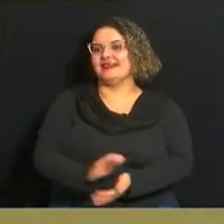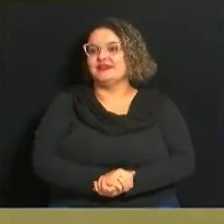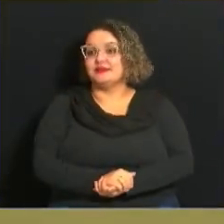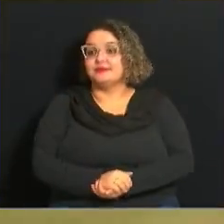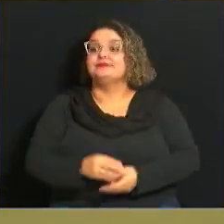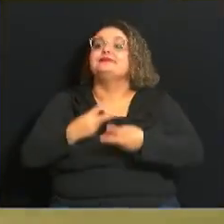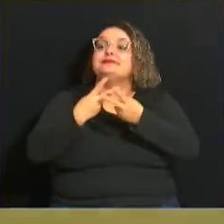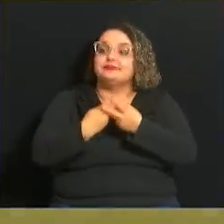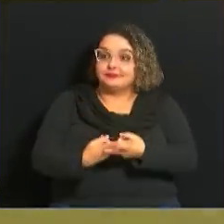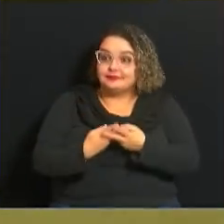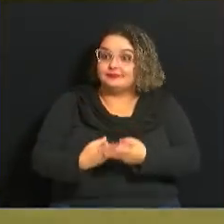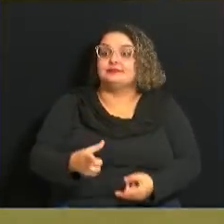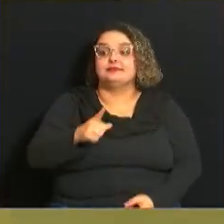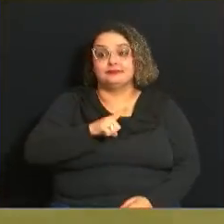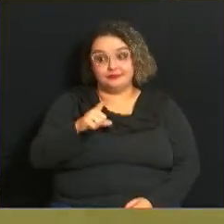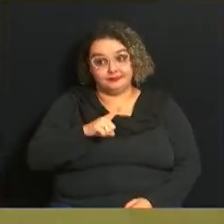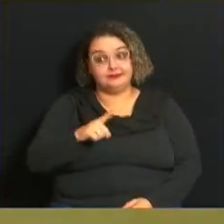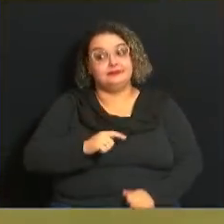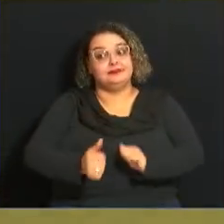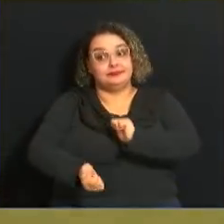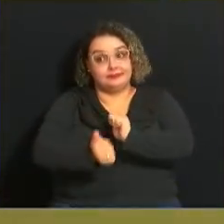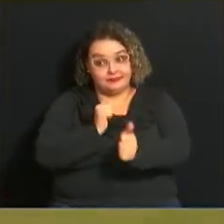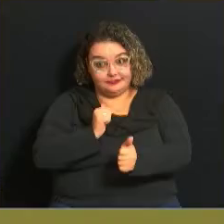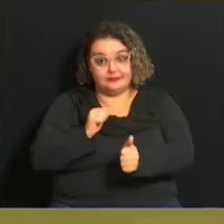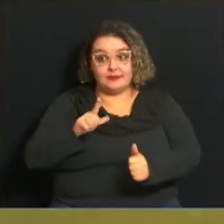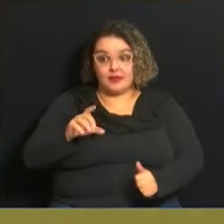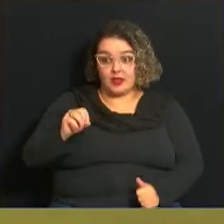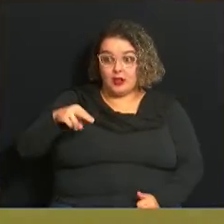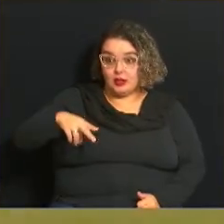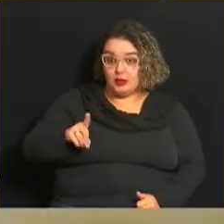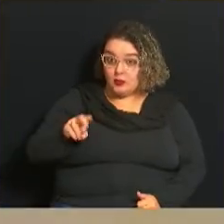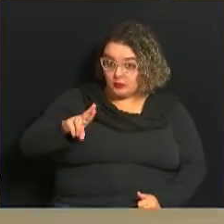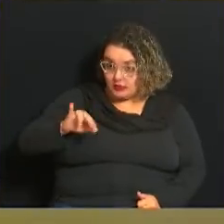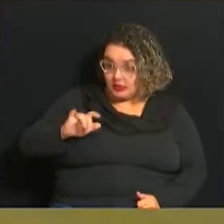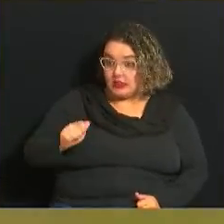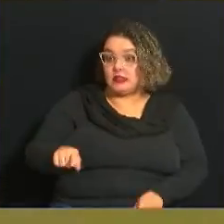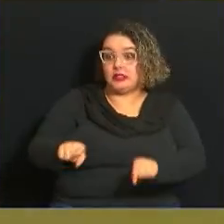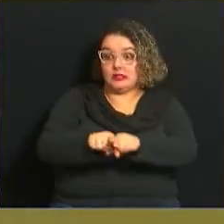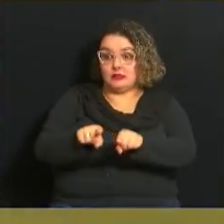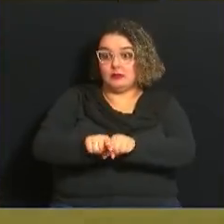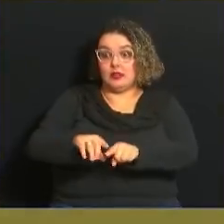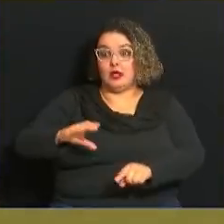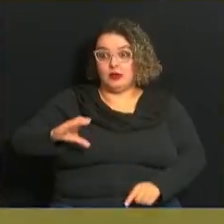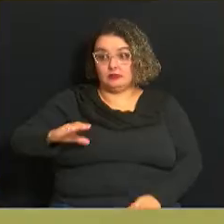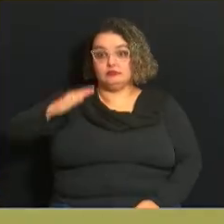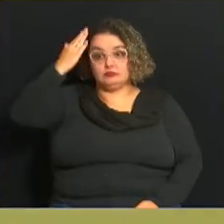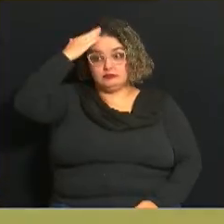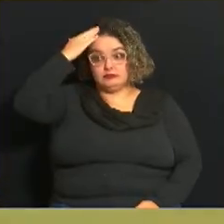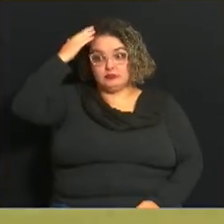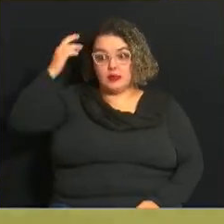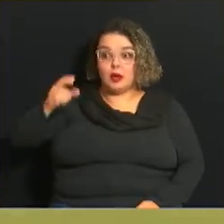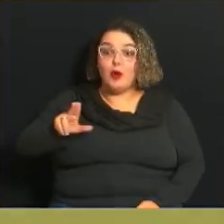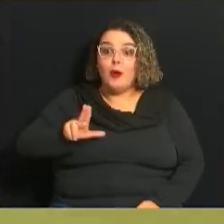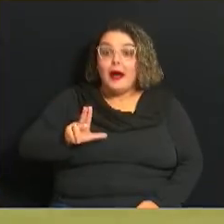Paciência tiveram que ter os jogadores de Londrina e Coritiba para um gambá cruzar o campo.